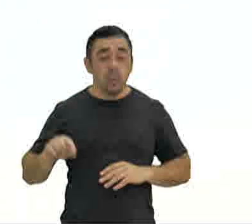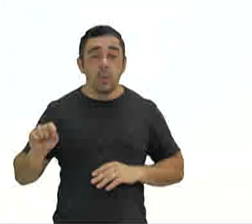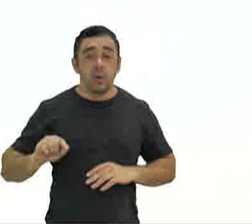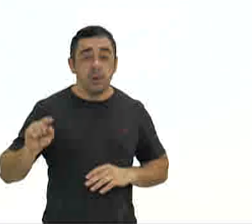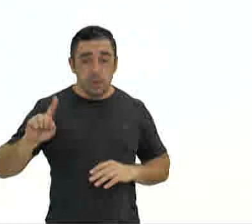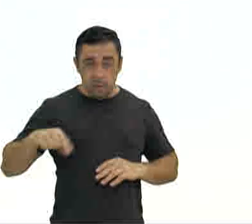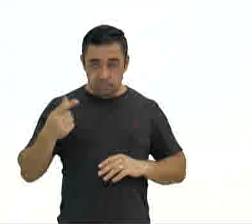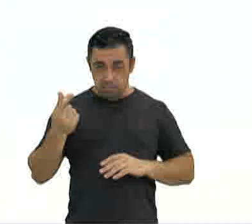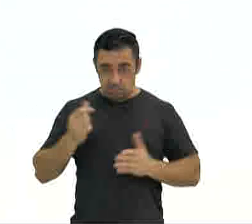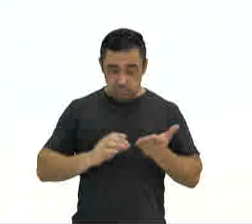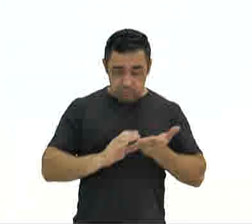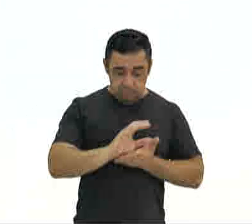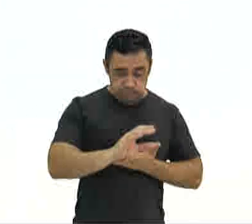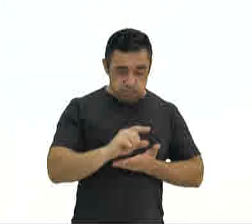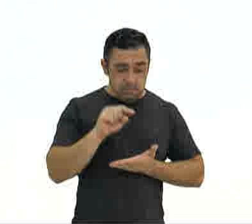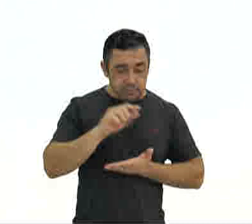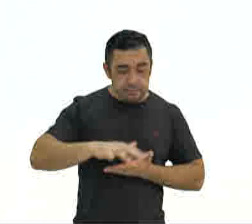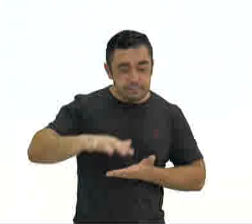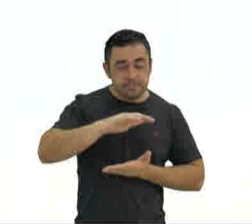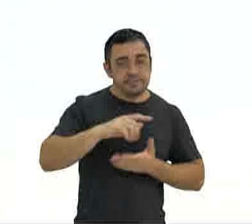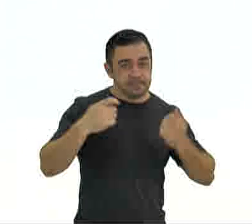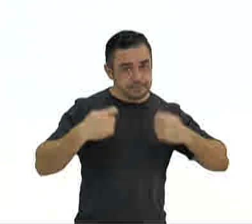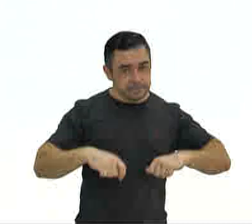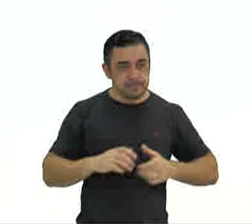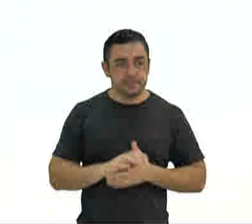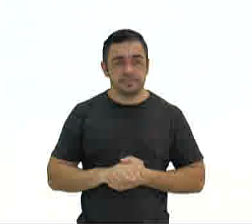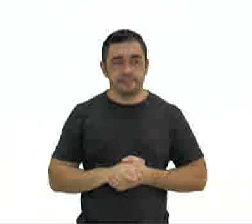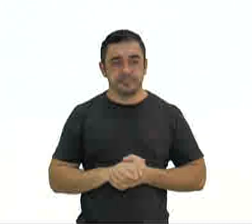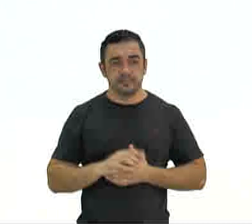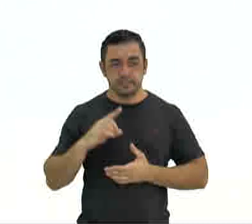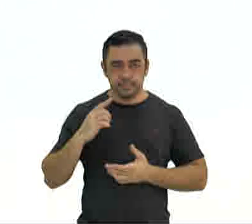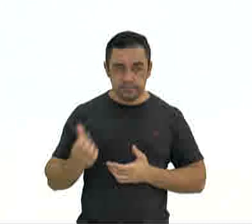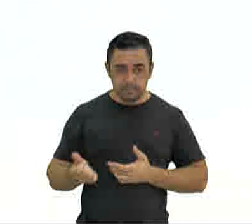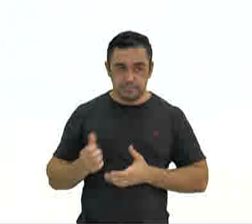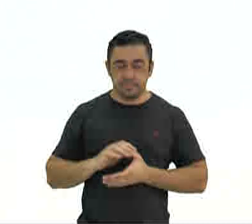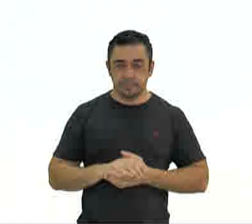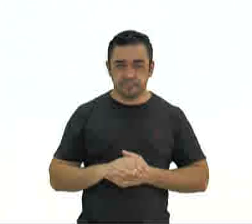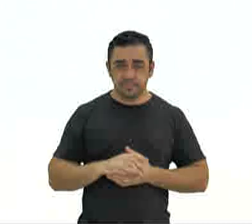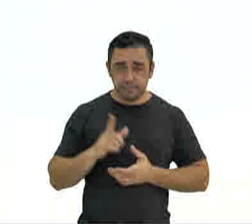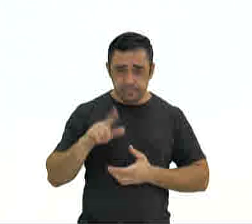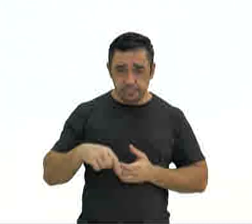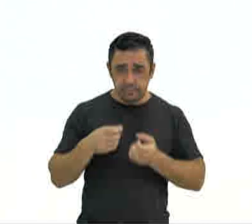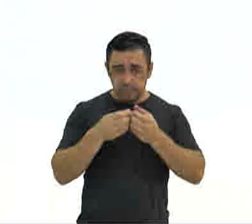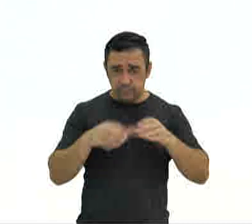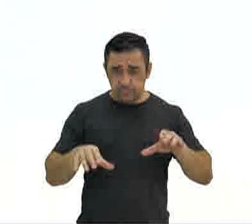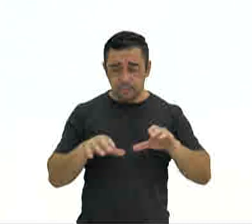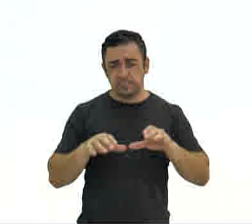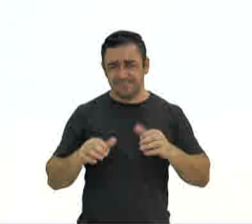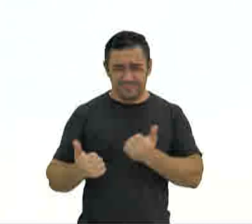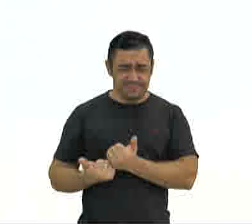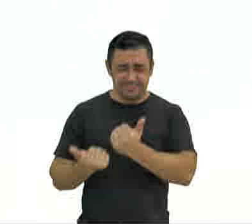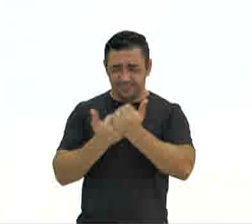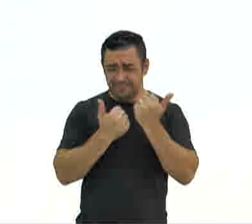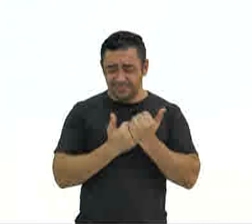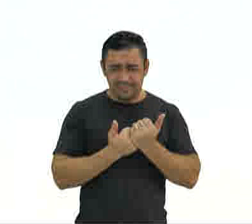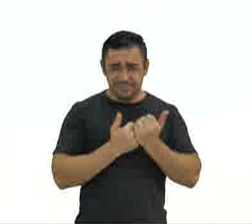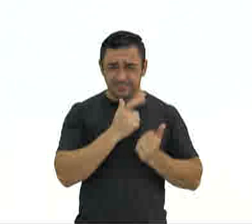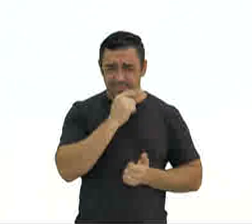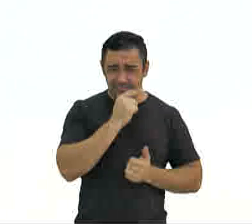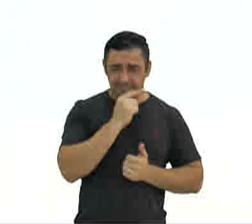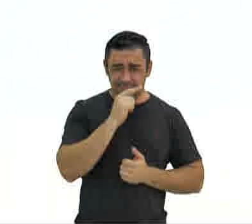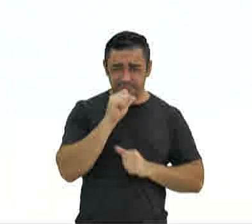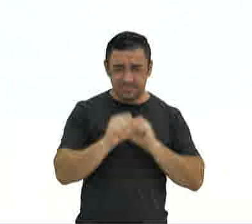é investimento que necessário. Na 16, impacto ambiental vem substituindo hidrelétrica